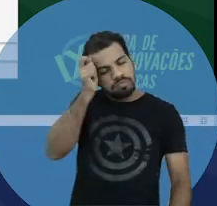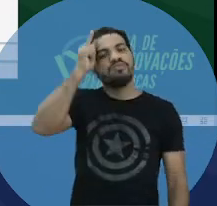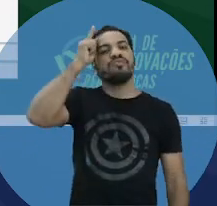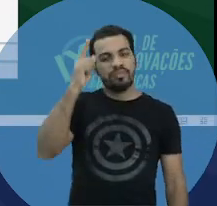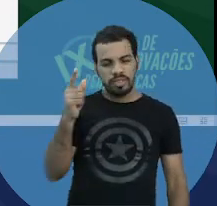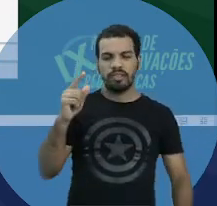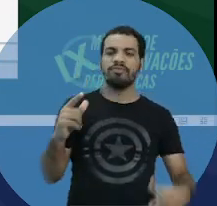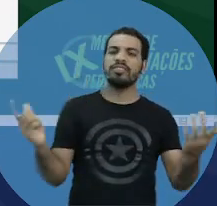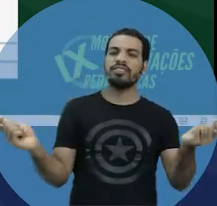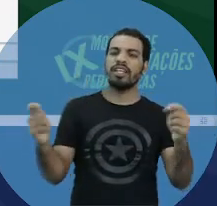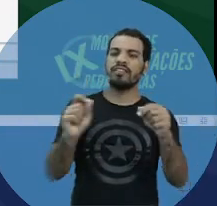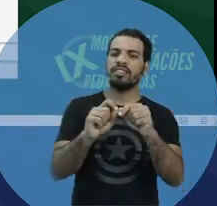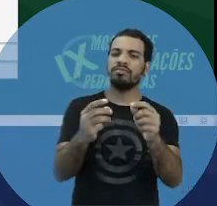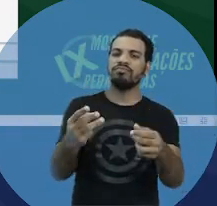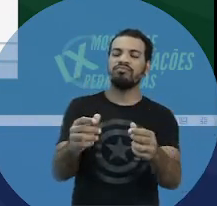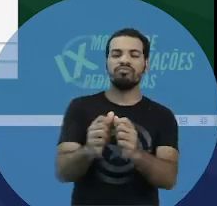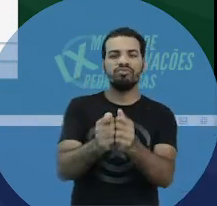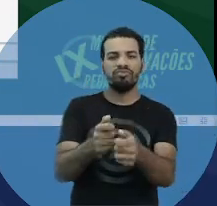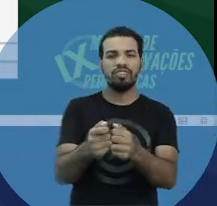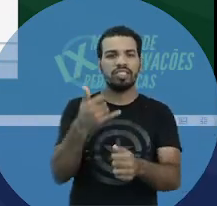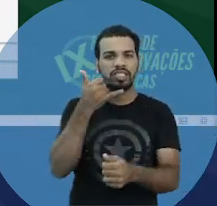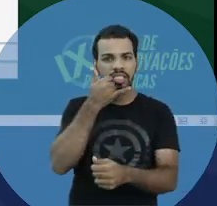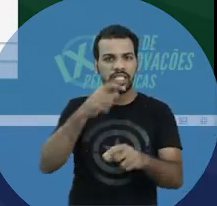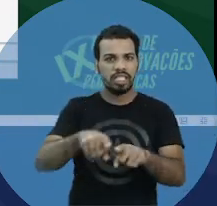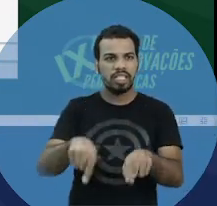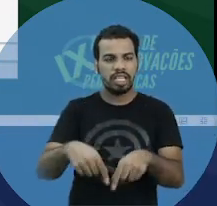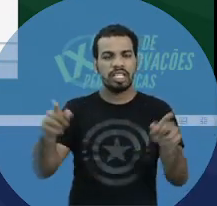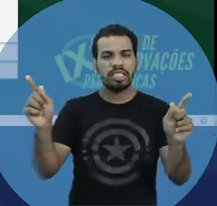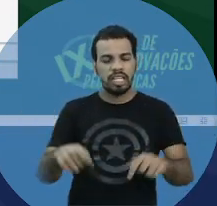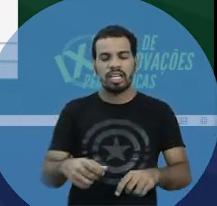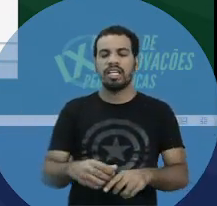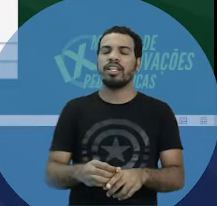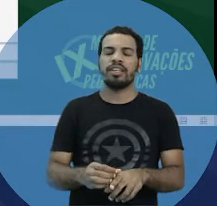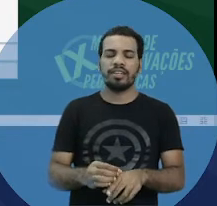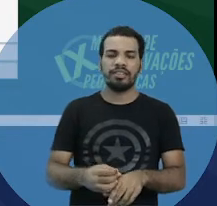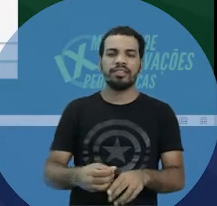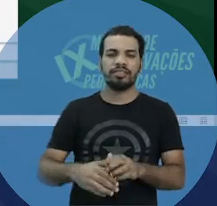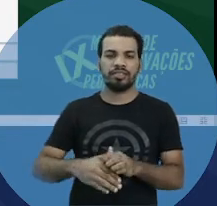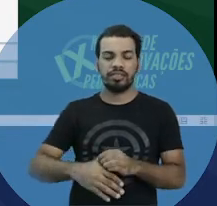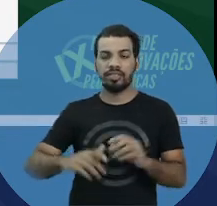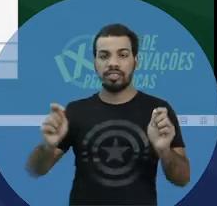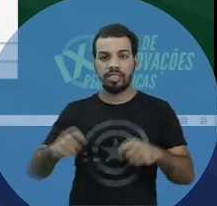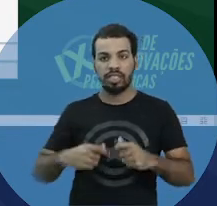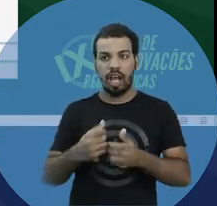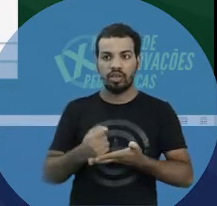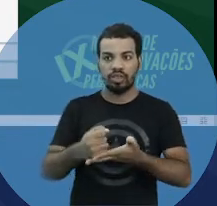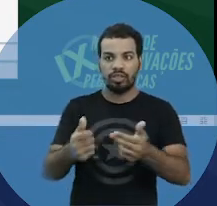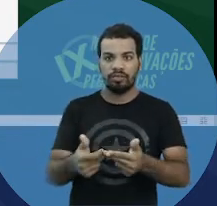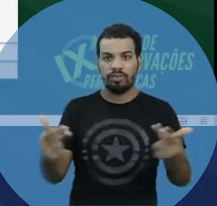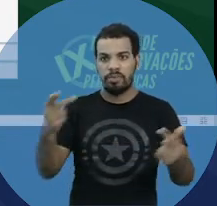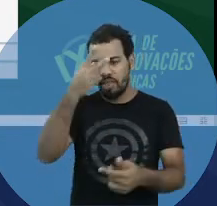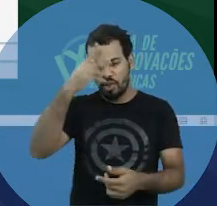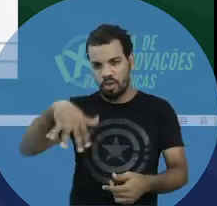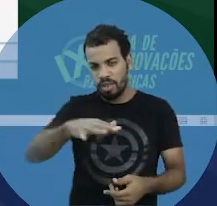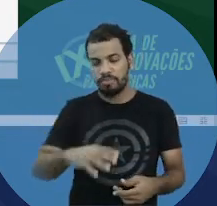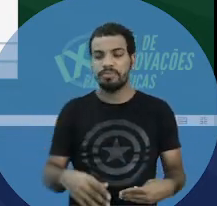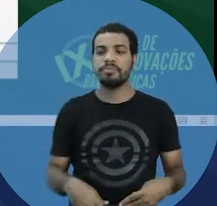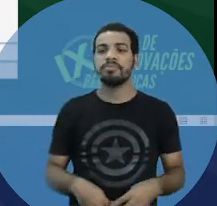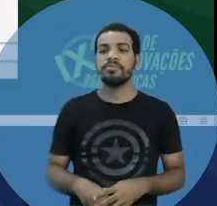muito além daquela sala de aula, muito além da atividade de rua, e a gente pode abranger bem mais pessoas, né? Sendo